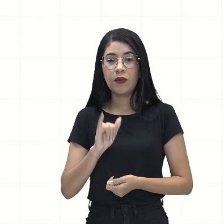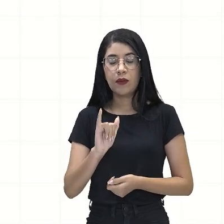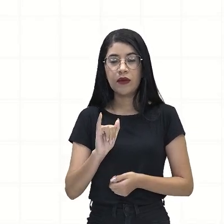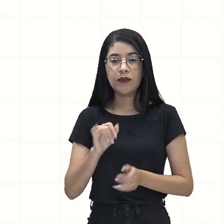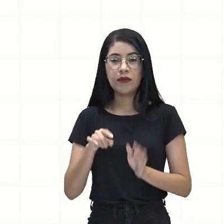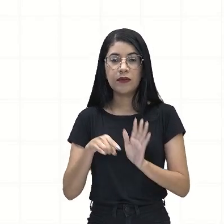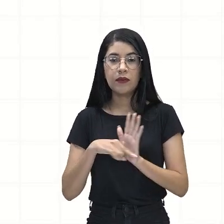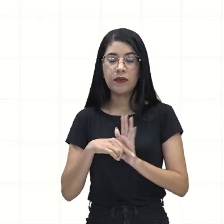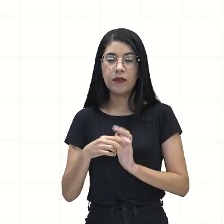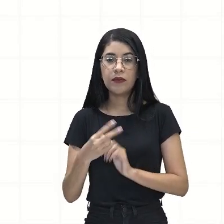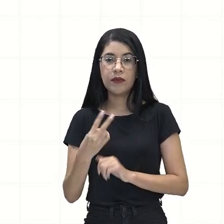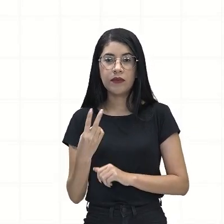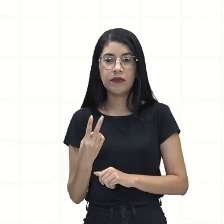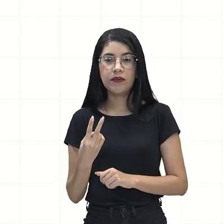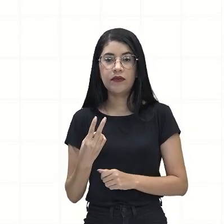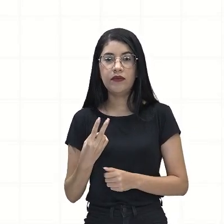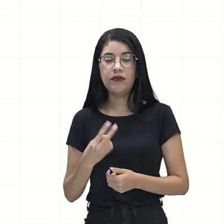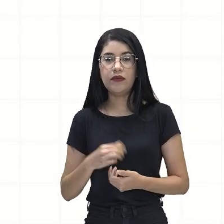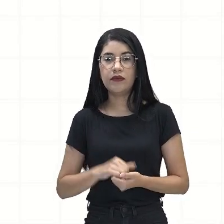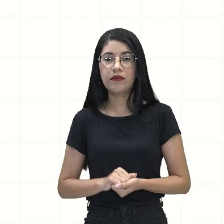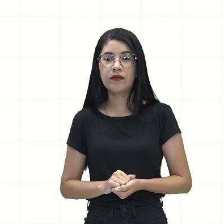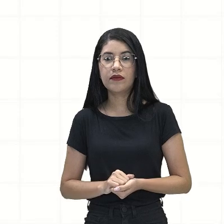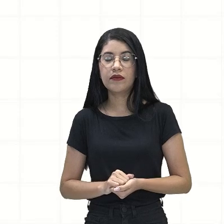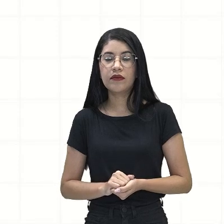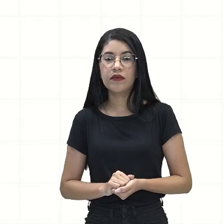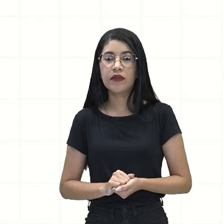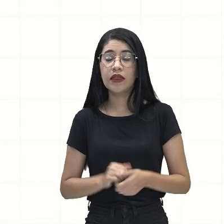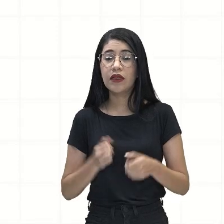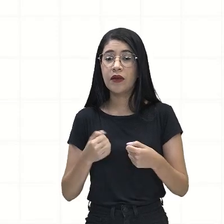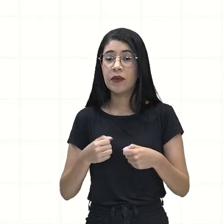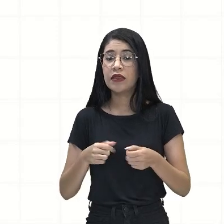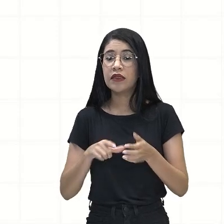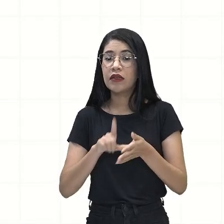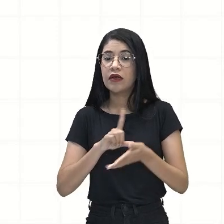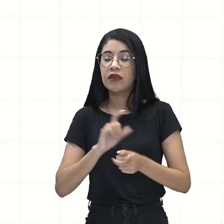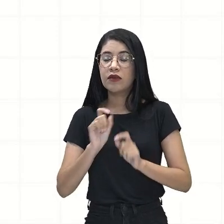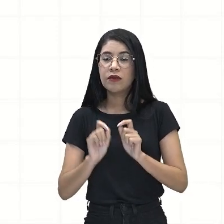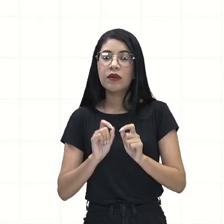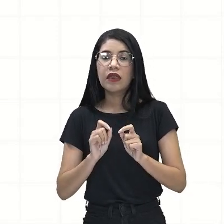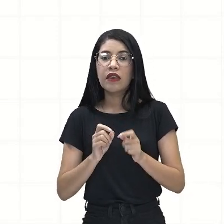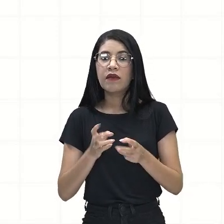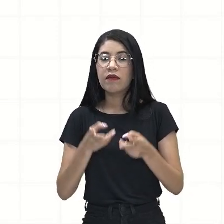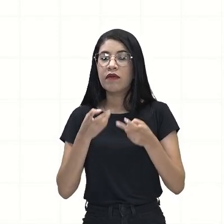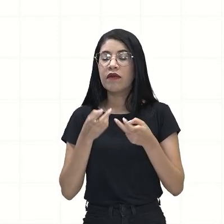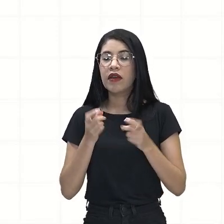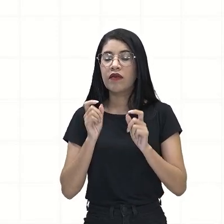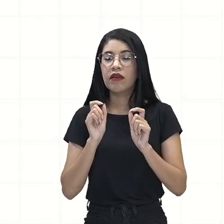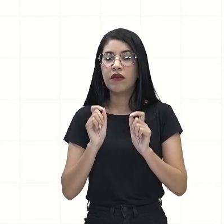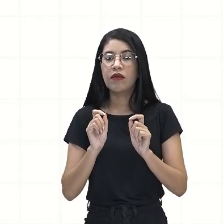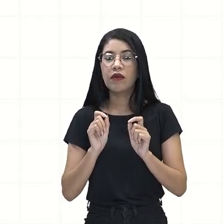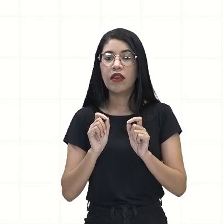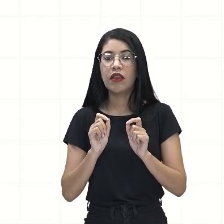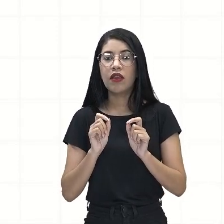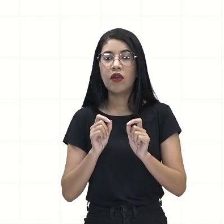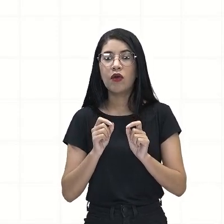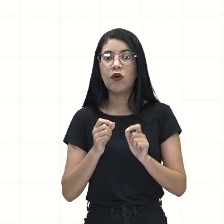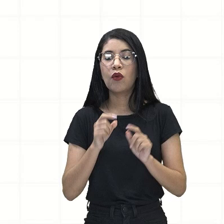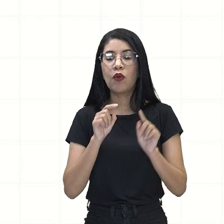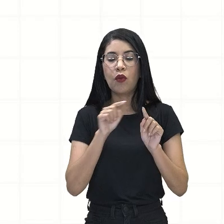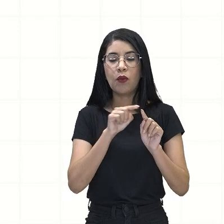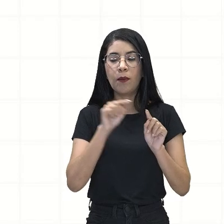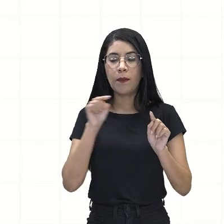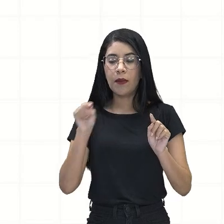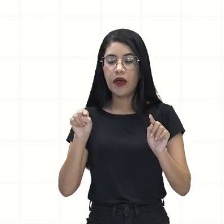y, que deu menos 2. Então, a primeira coisa que eu tenho que fazer é destacar os dois pontos,